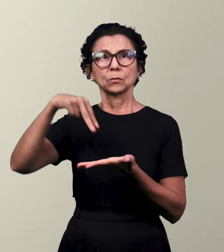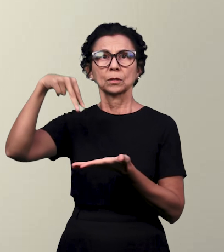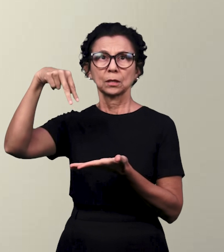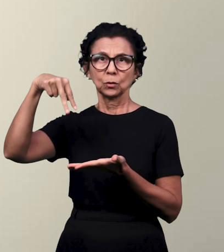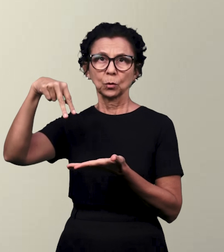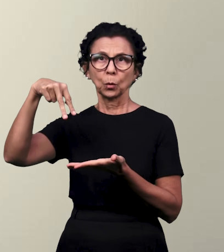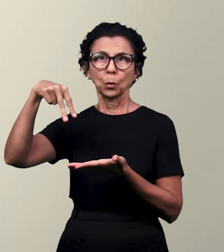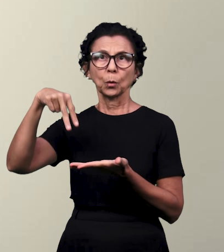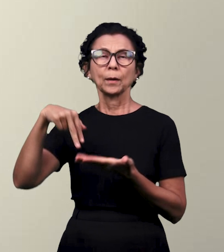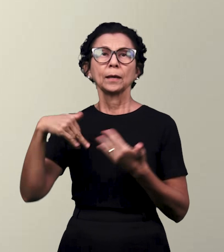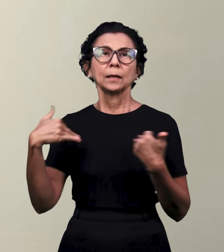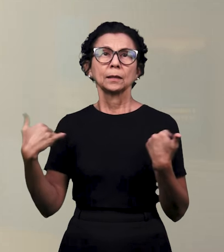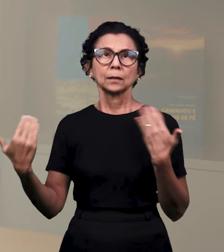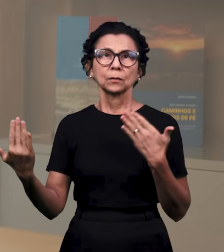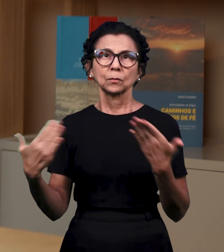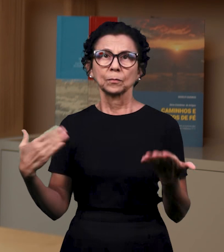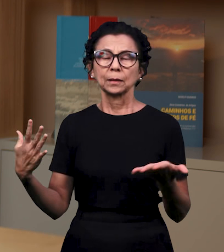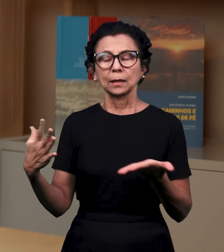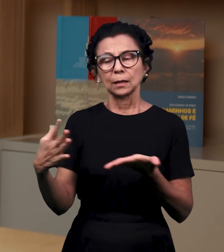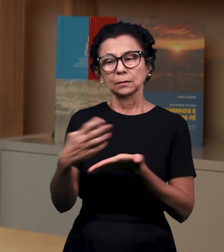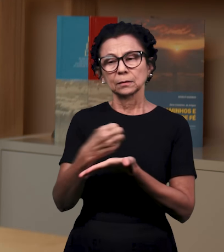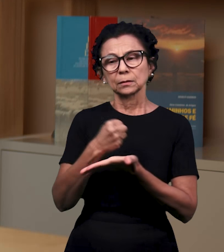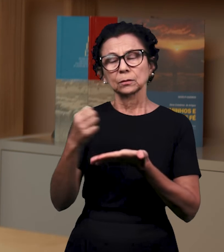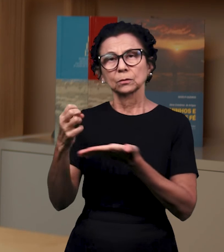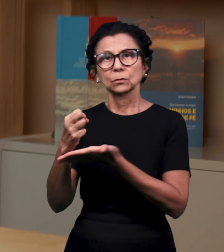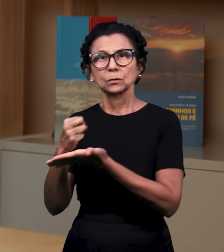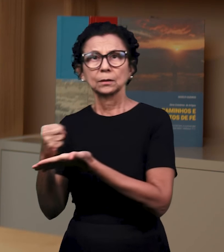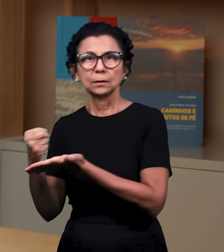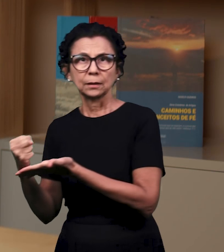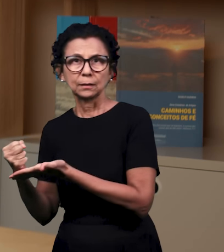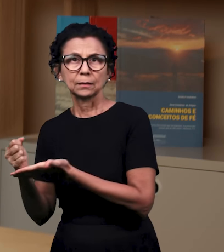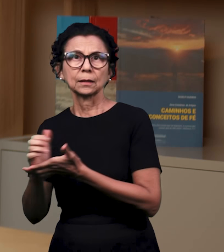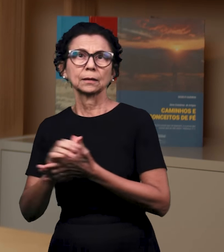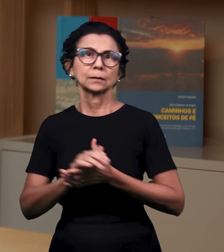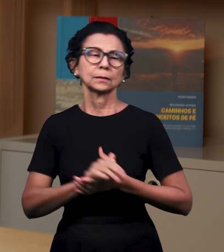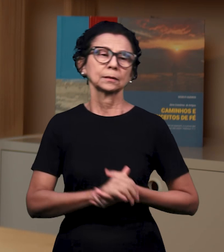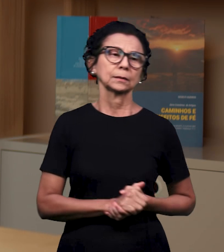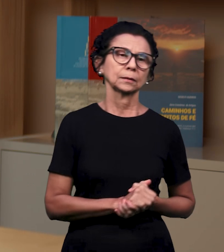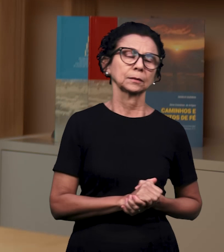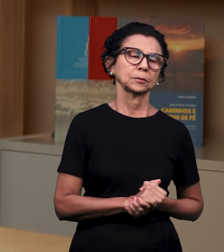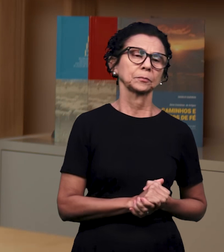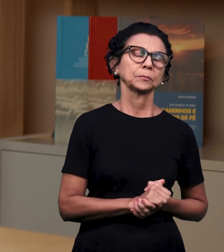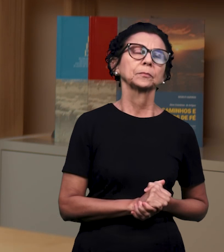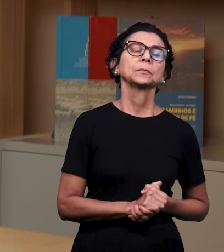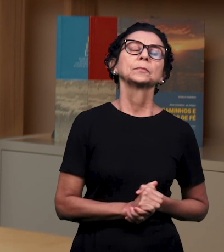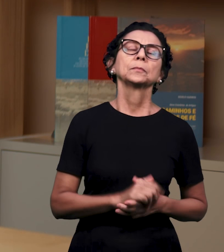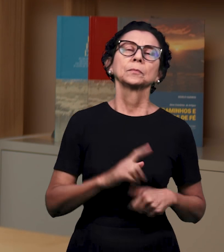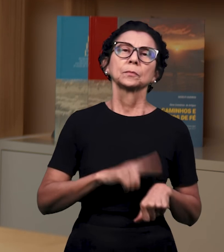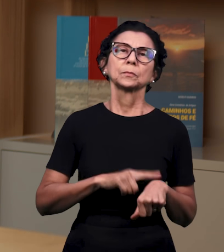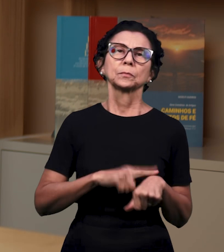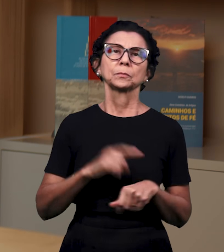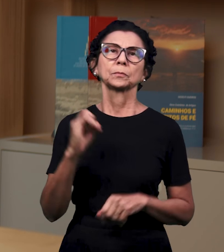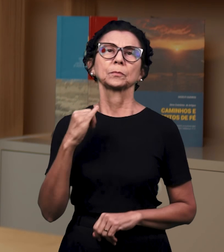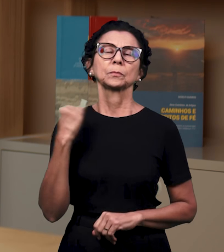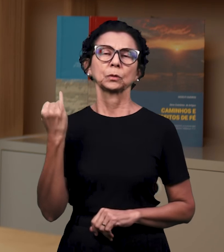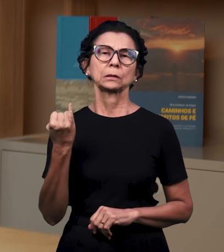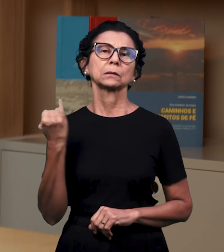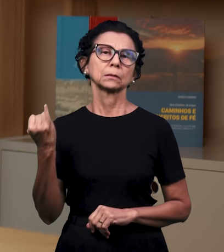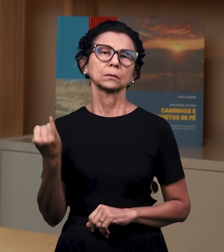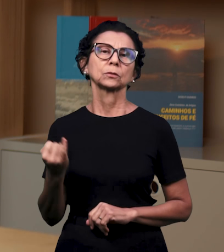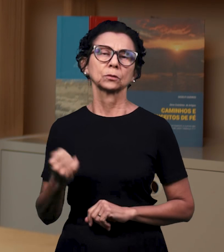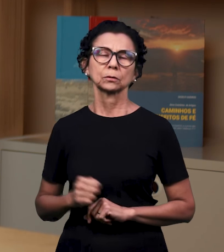primícias dos que dormem. A ressurreição de Jesus era um outro momento importante na vida da